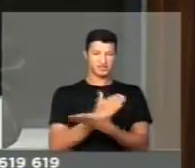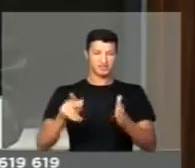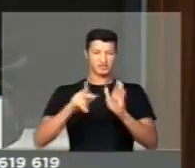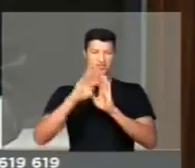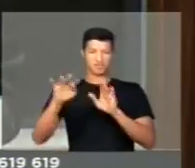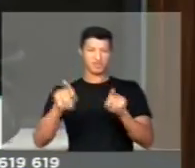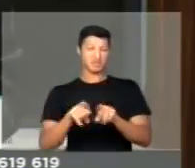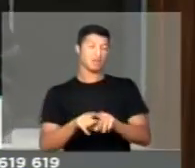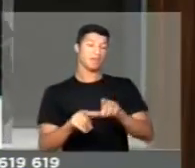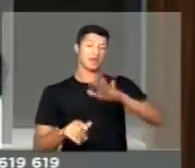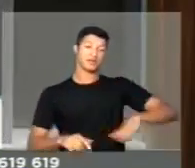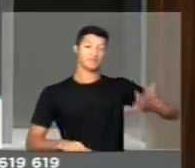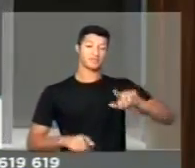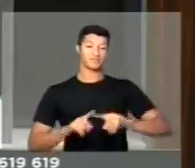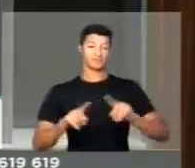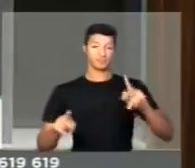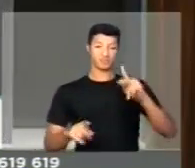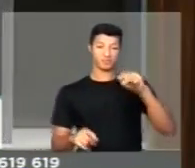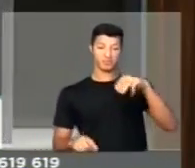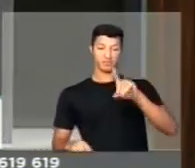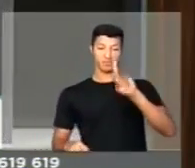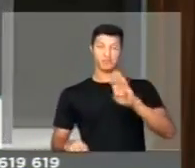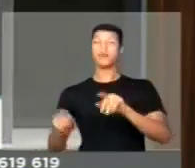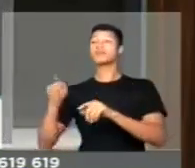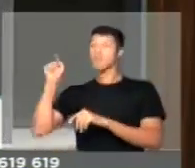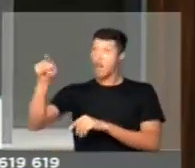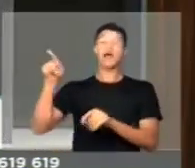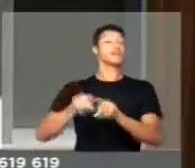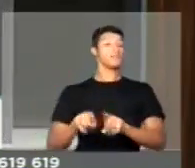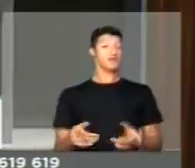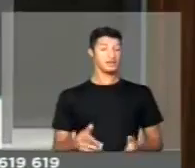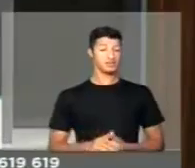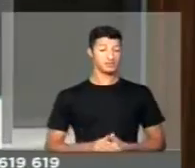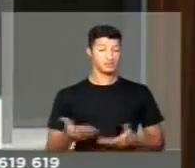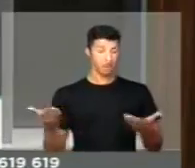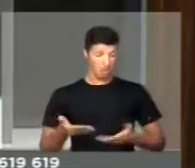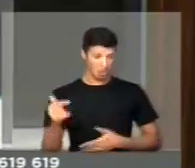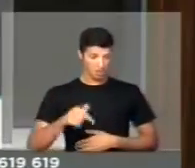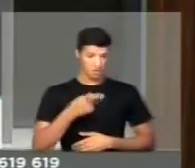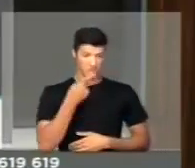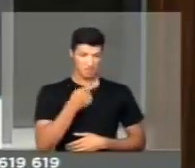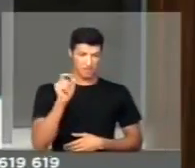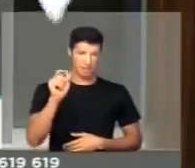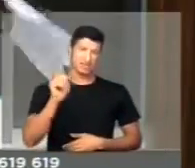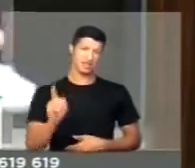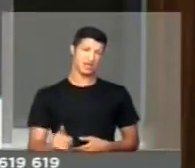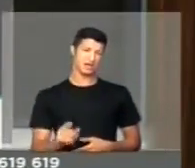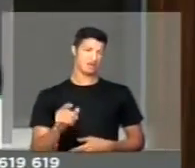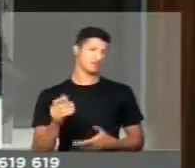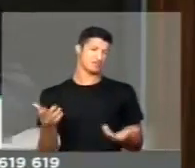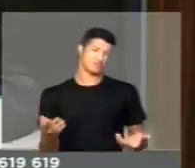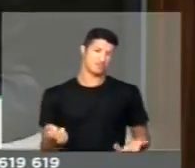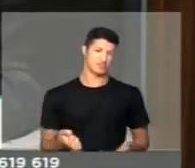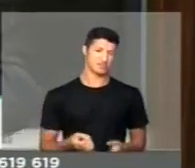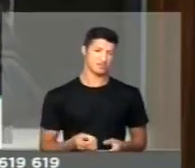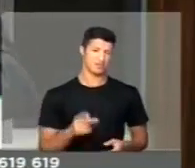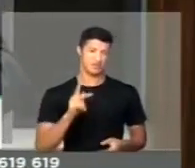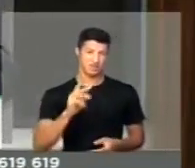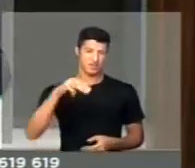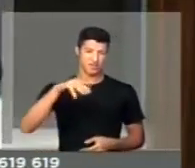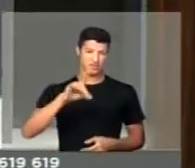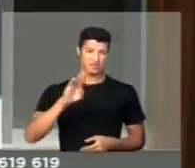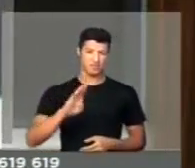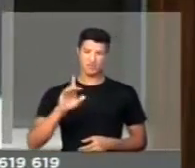do PT também, mas do PMDB está lá. Agora vem falar que não, entendeu? Que o